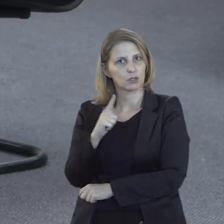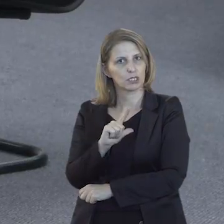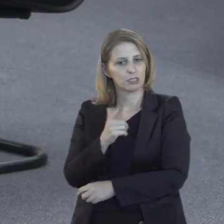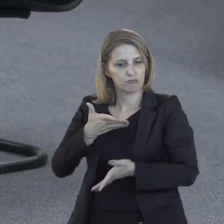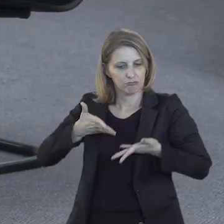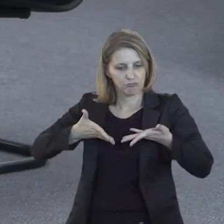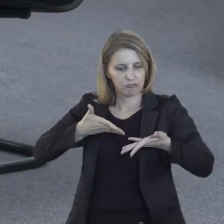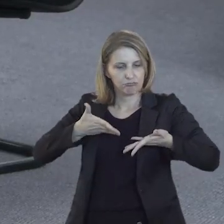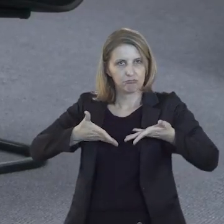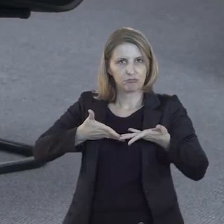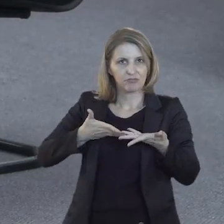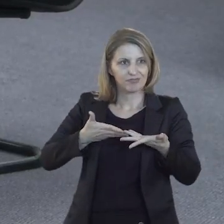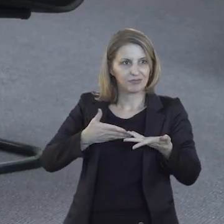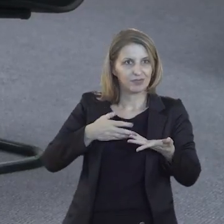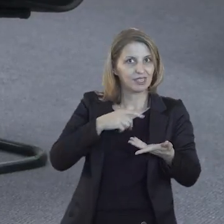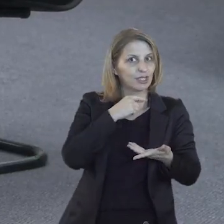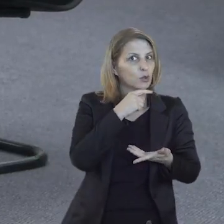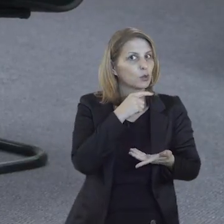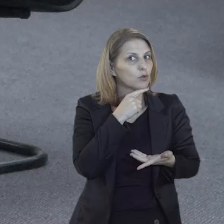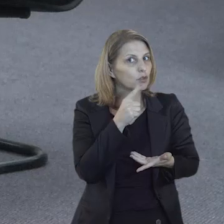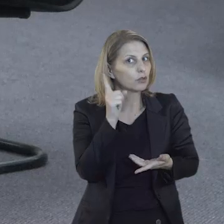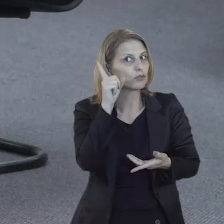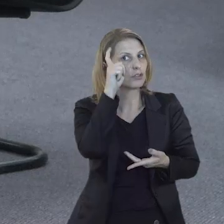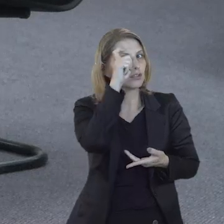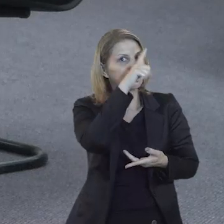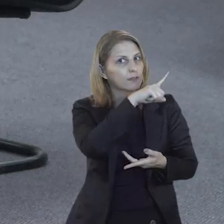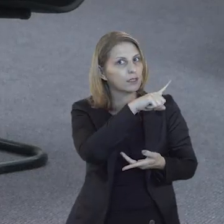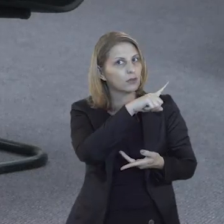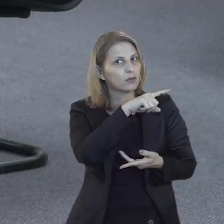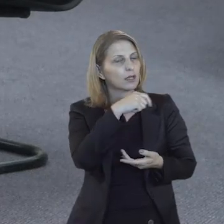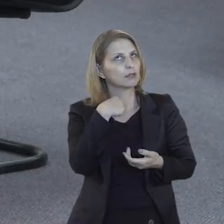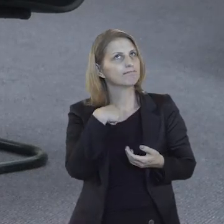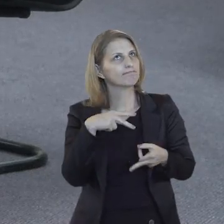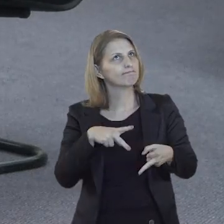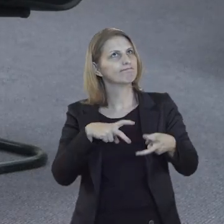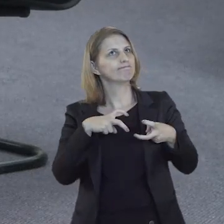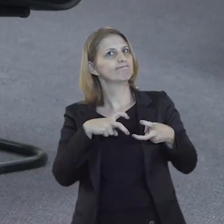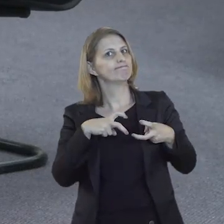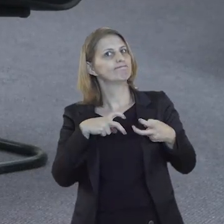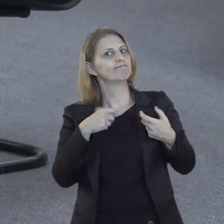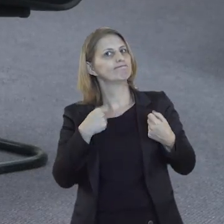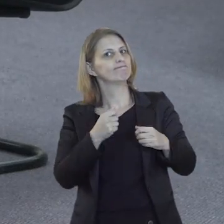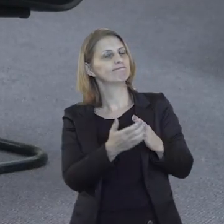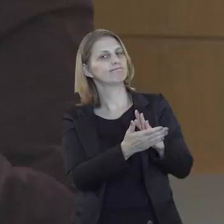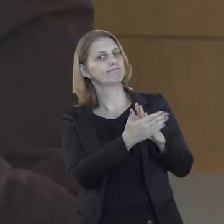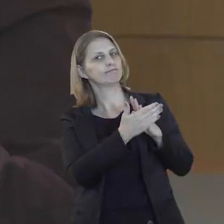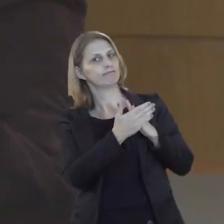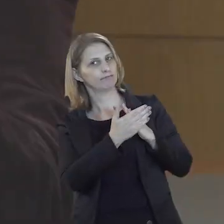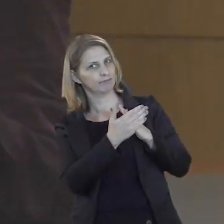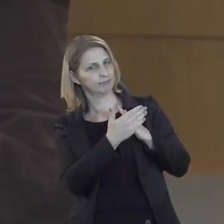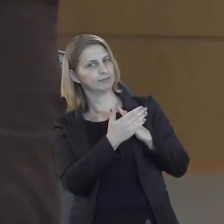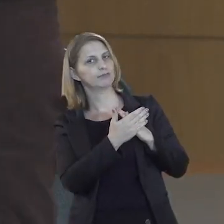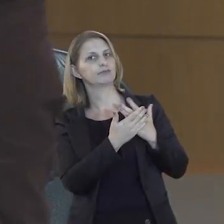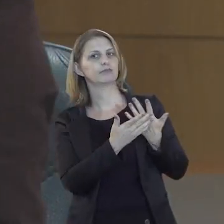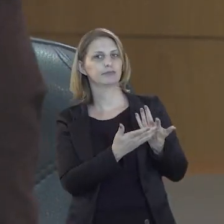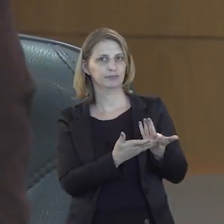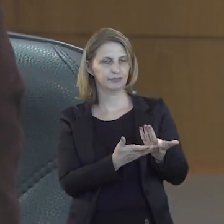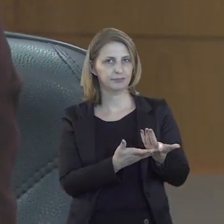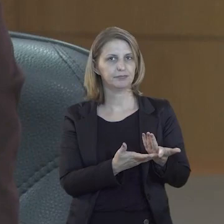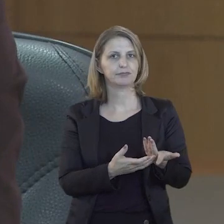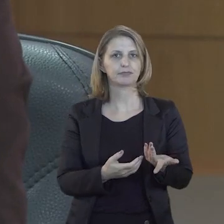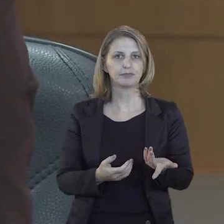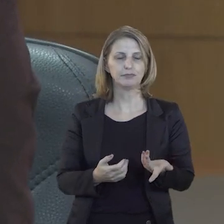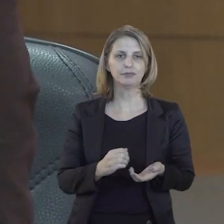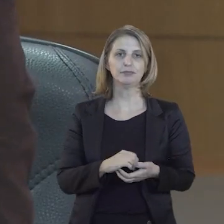que forma me afeta, consigo lidar com isso, não consigo, está difícil, aí se eu perceber todo esse